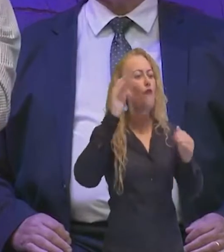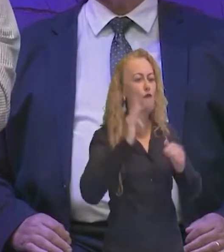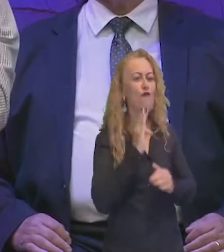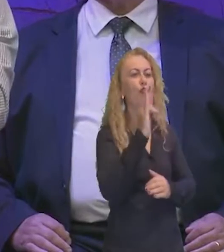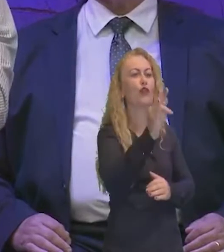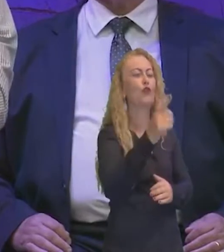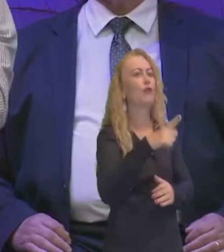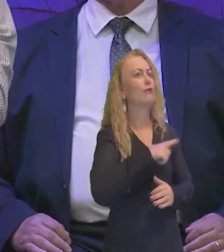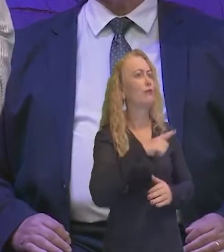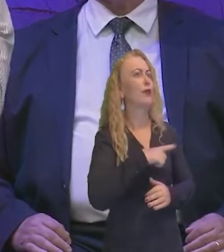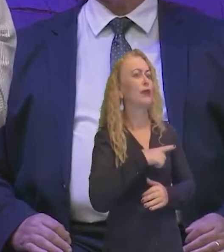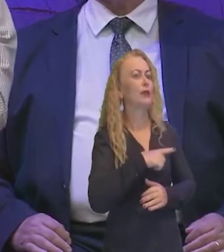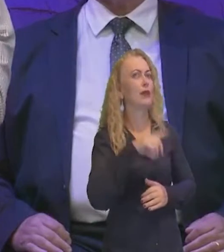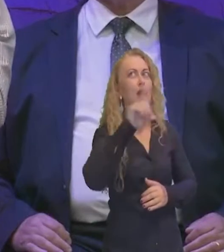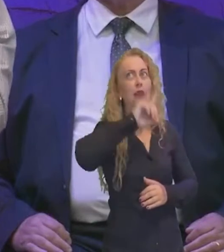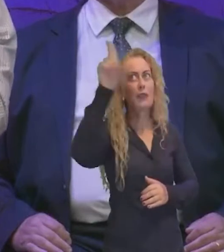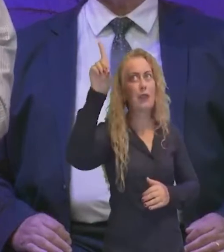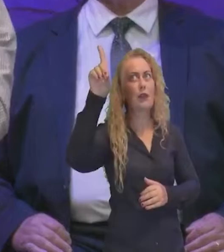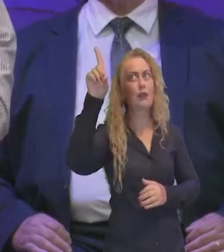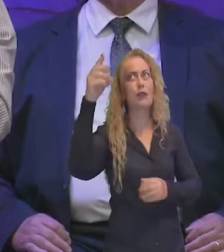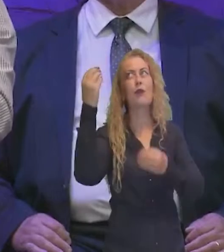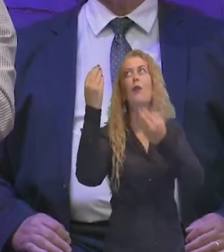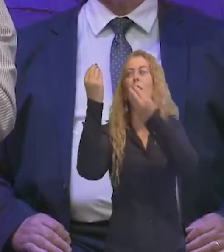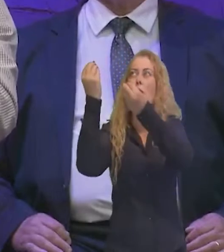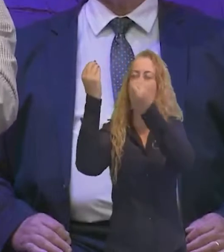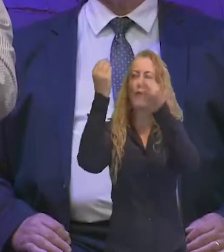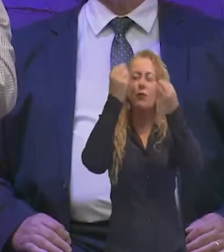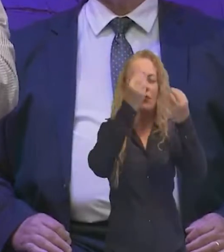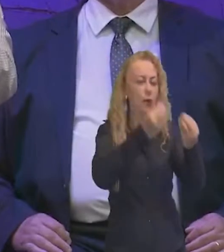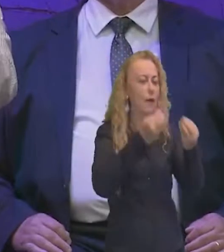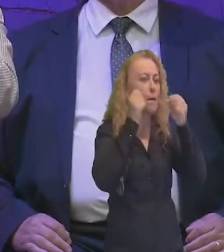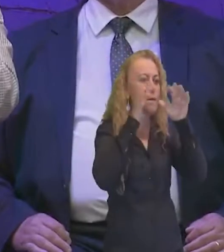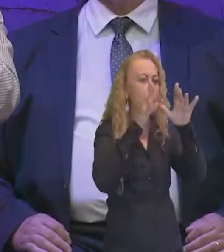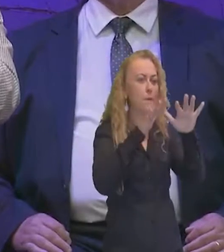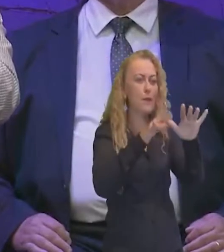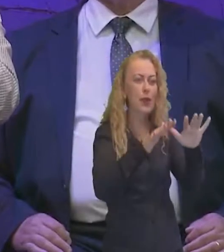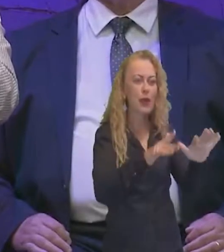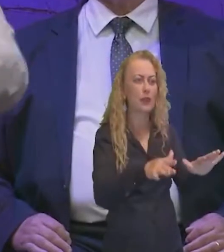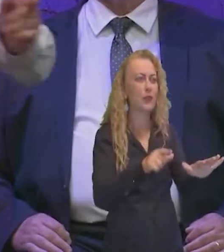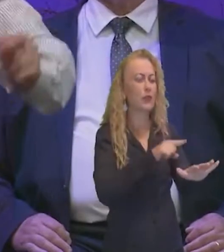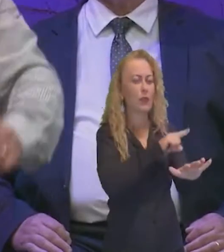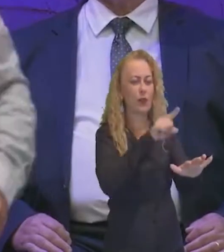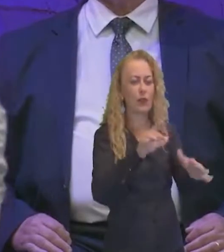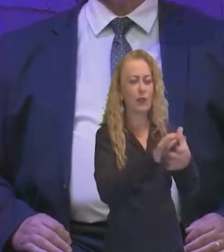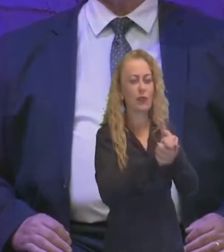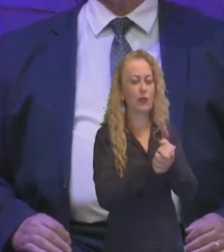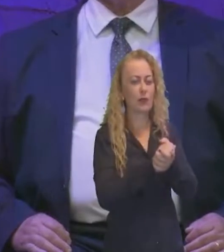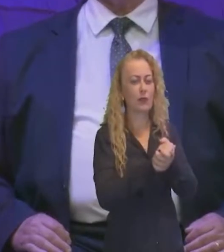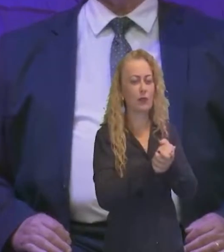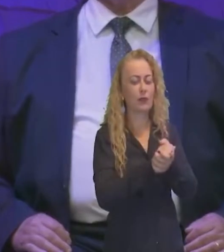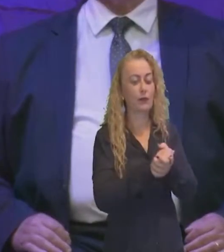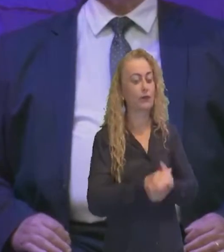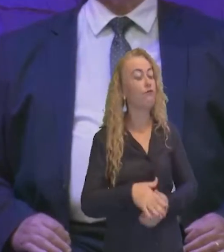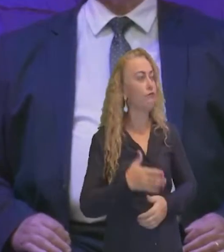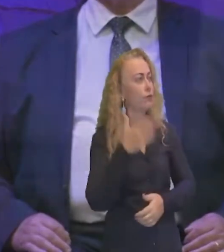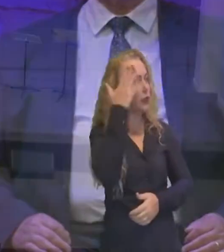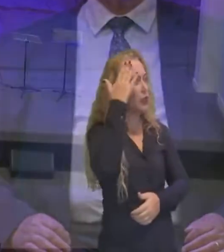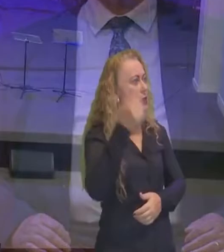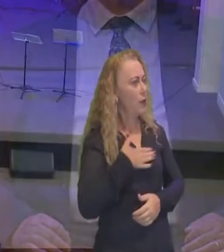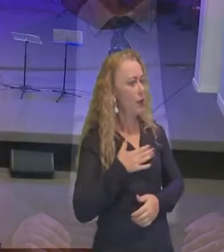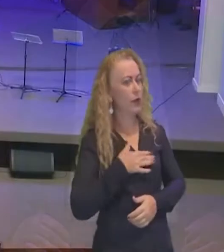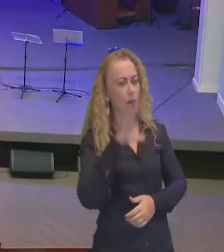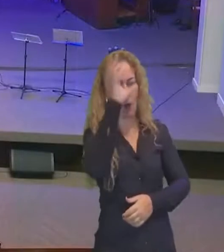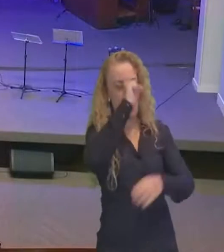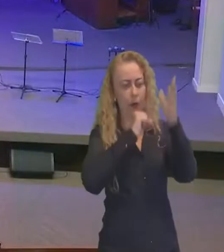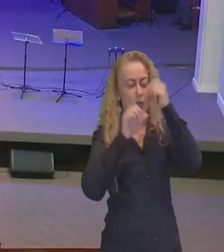Deus sempre tem vinho novo com o mesmo cônjuge. E sabe o que eu aprendi? Eu aprendi a